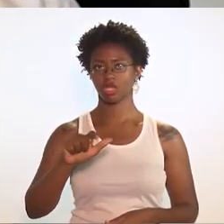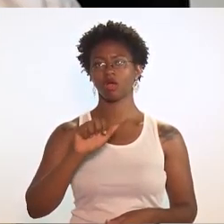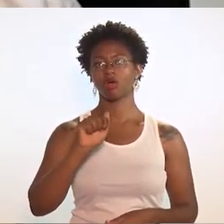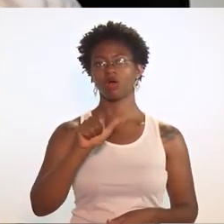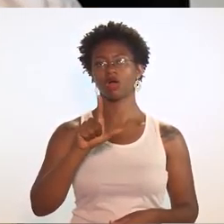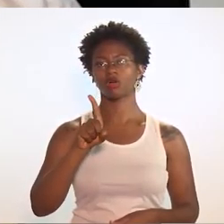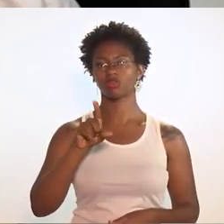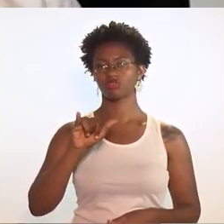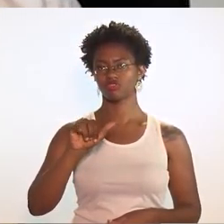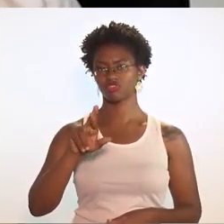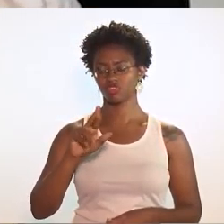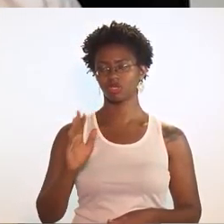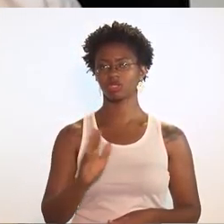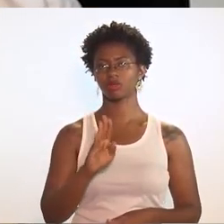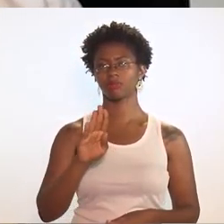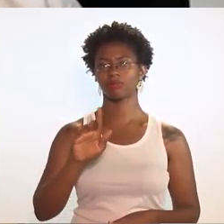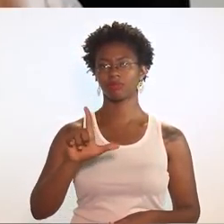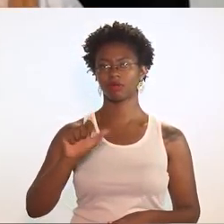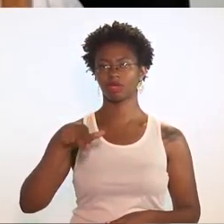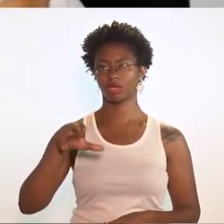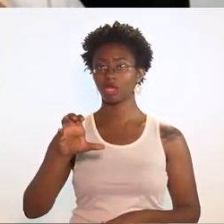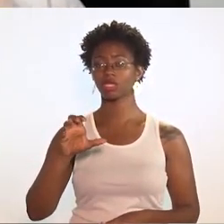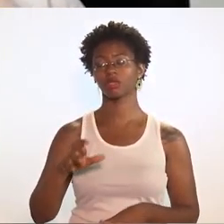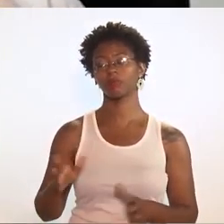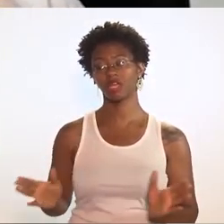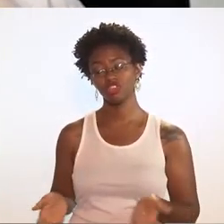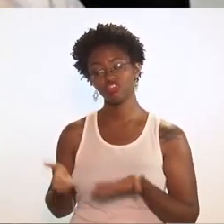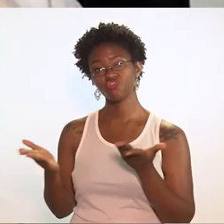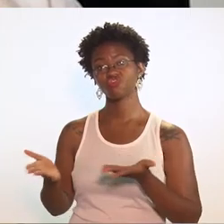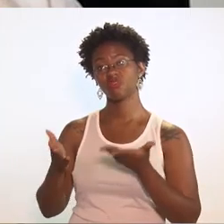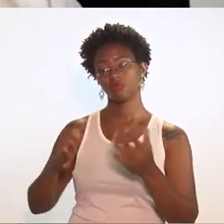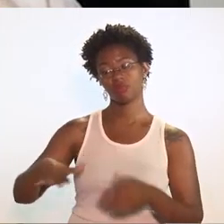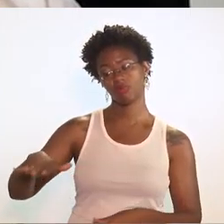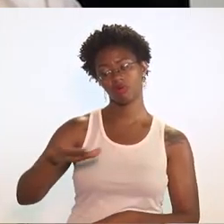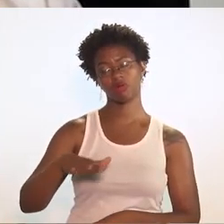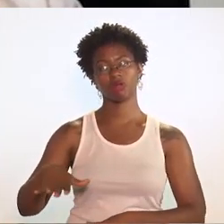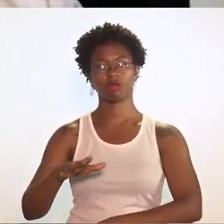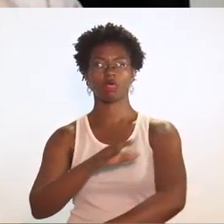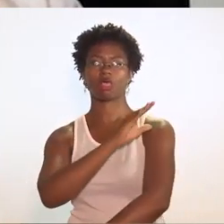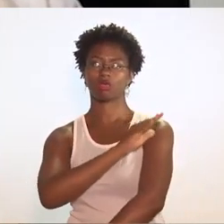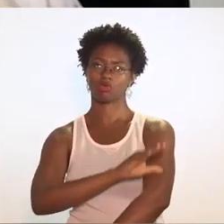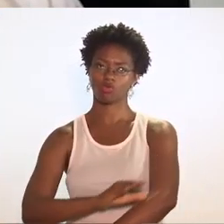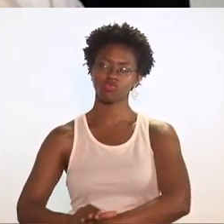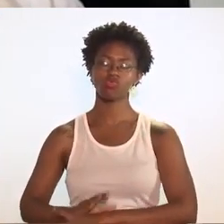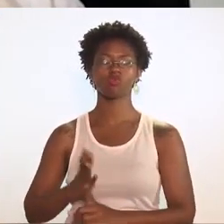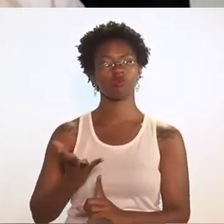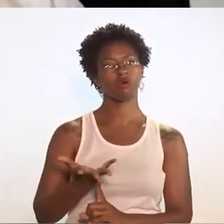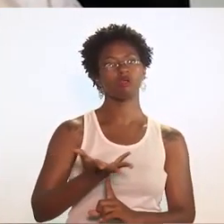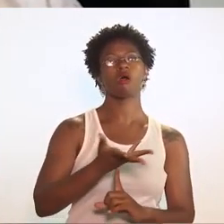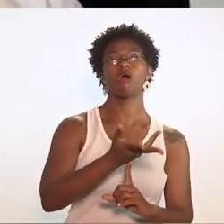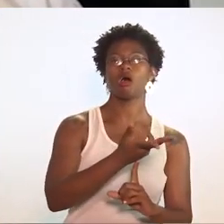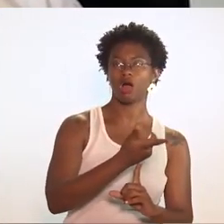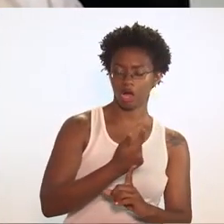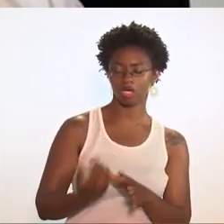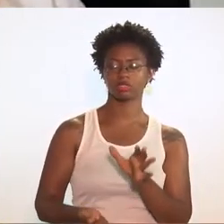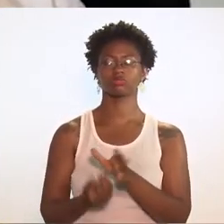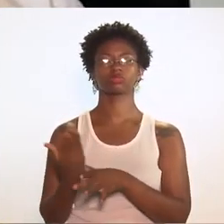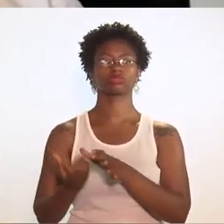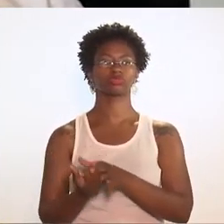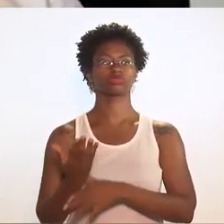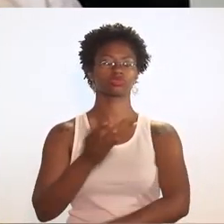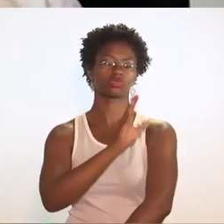esquecimento da cultura, mais de um ano praticamente, finalmente abriu-se alguns editais, né? O